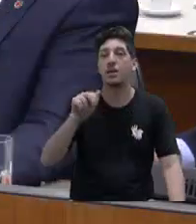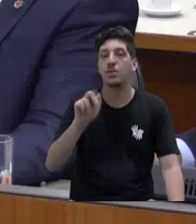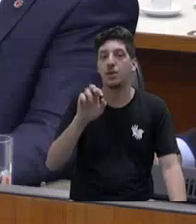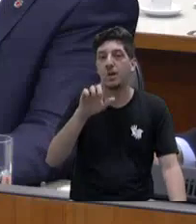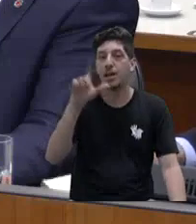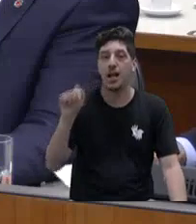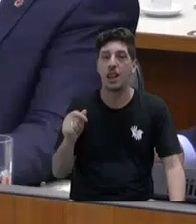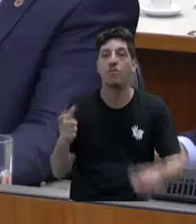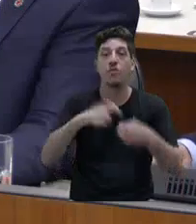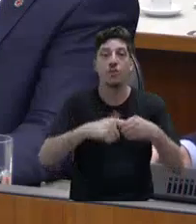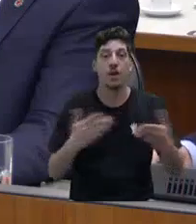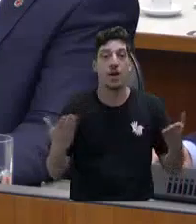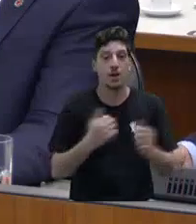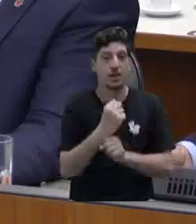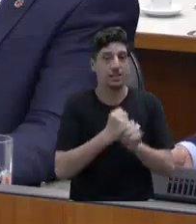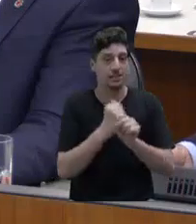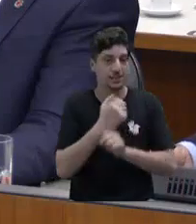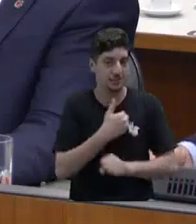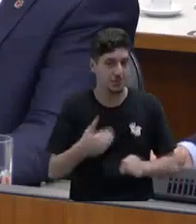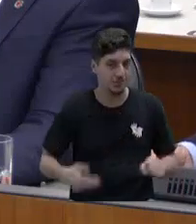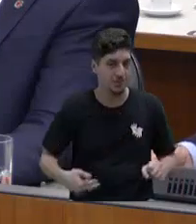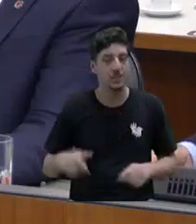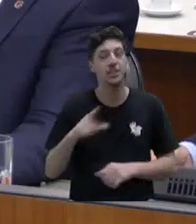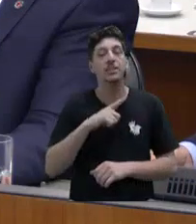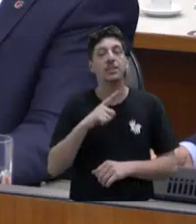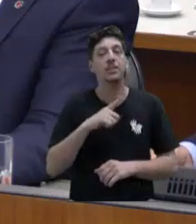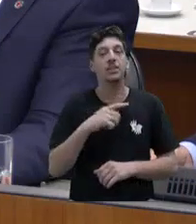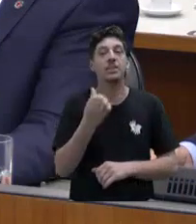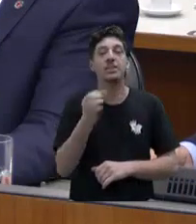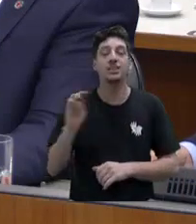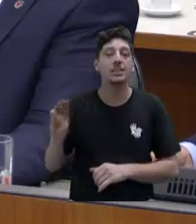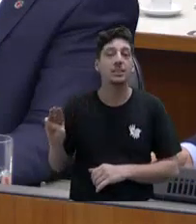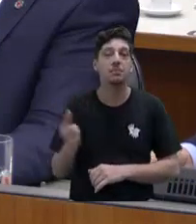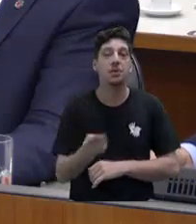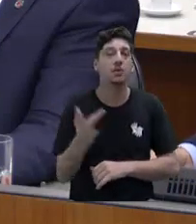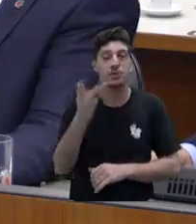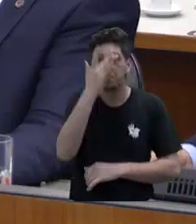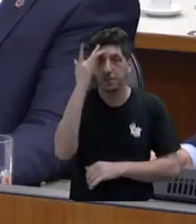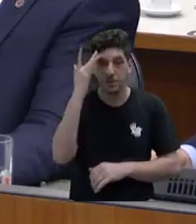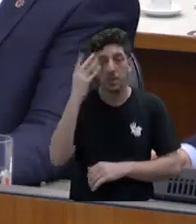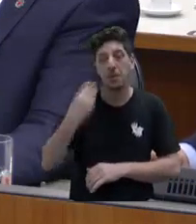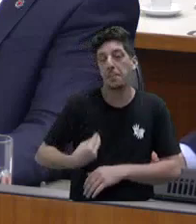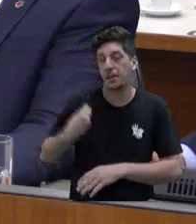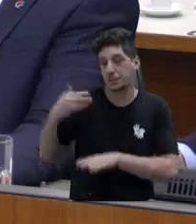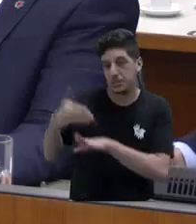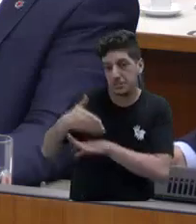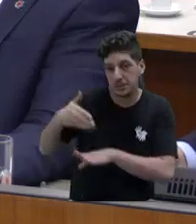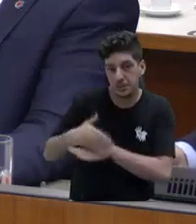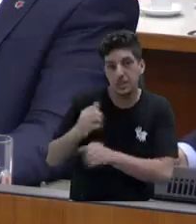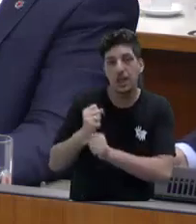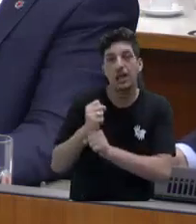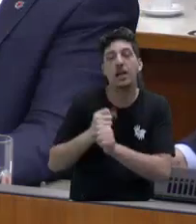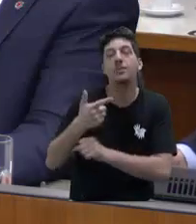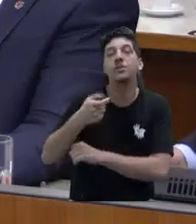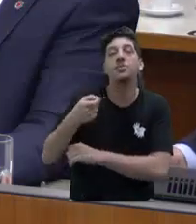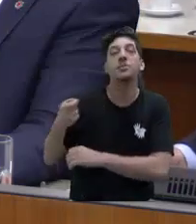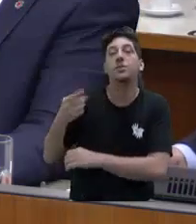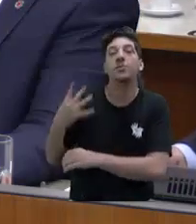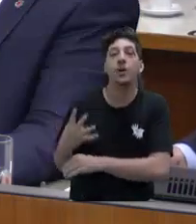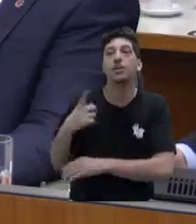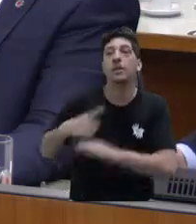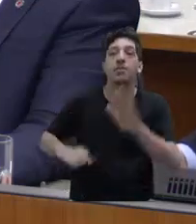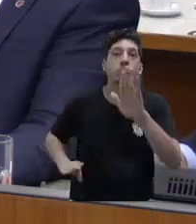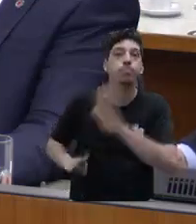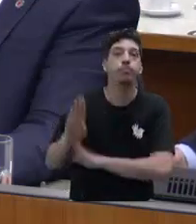ano no governo. Nós tínhamos 6 milhões de entrantes em 2004. Tivemos pico muito